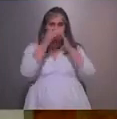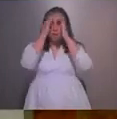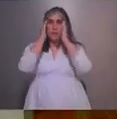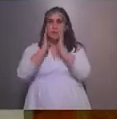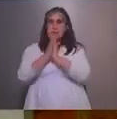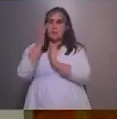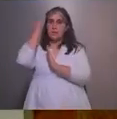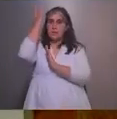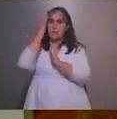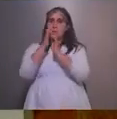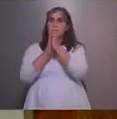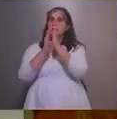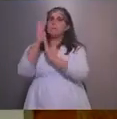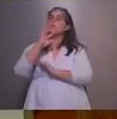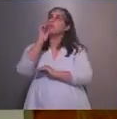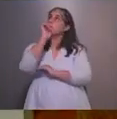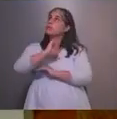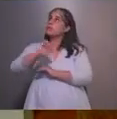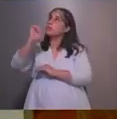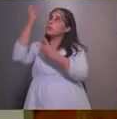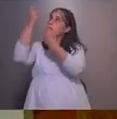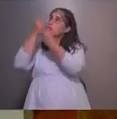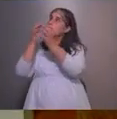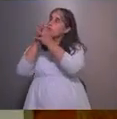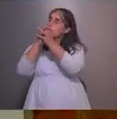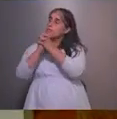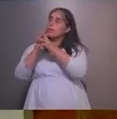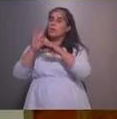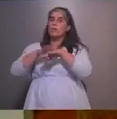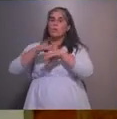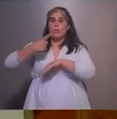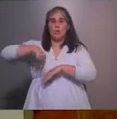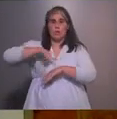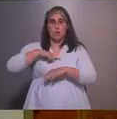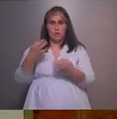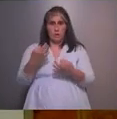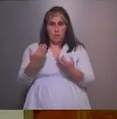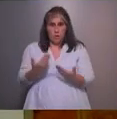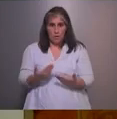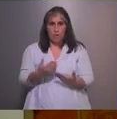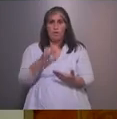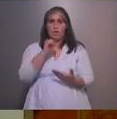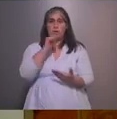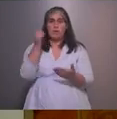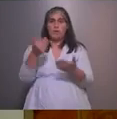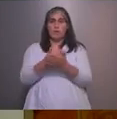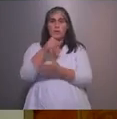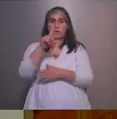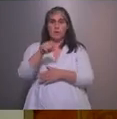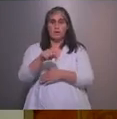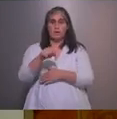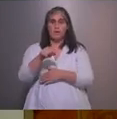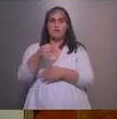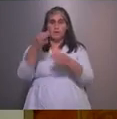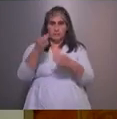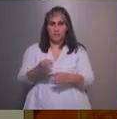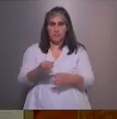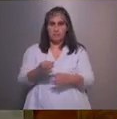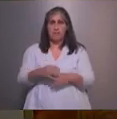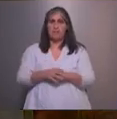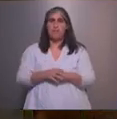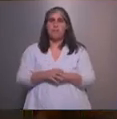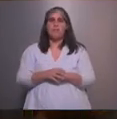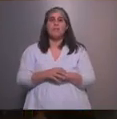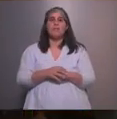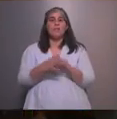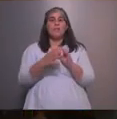Maria, Mãe de Deus, rogai por nós, pecadores, agora e na hora da nossa morte. Amém. Ave Maria,